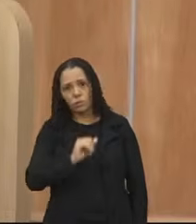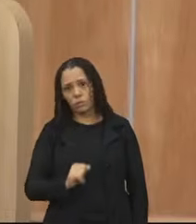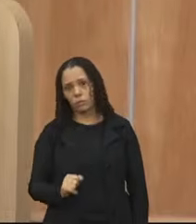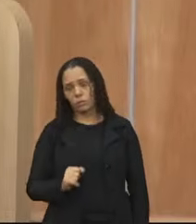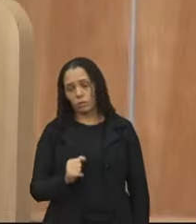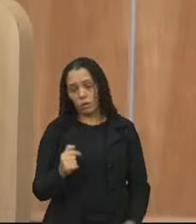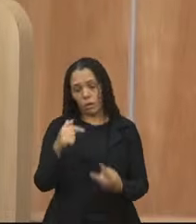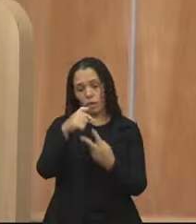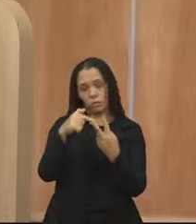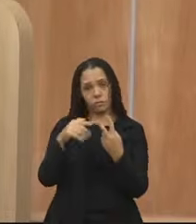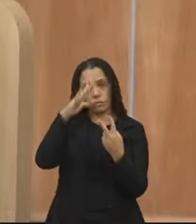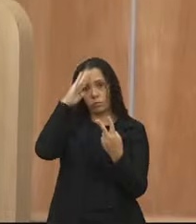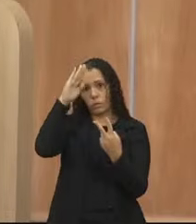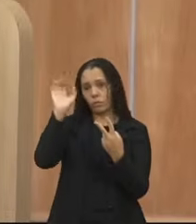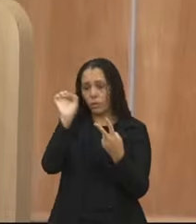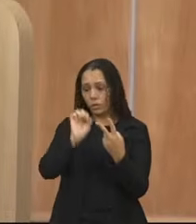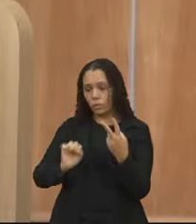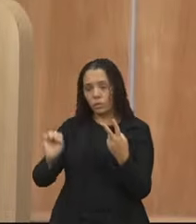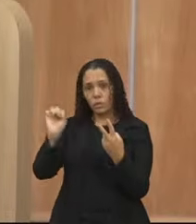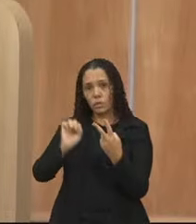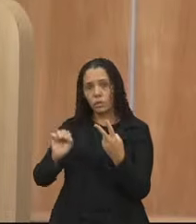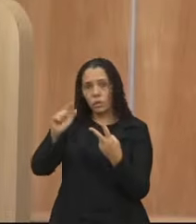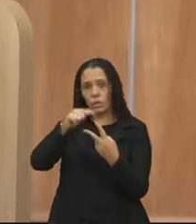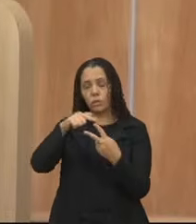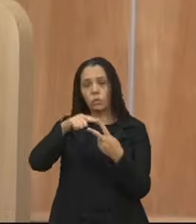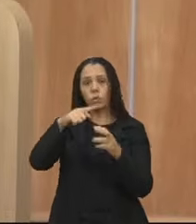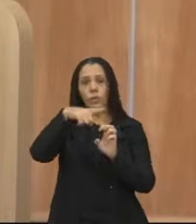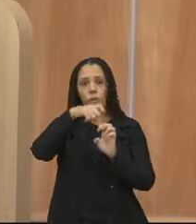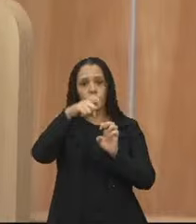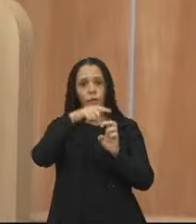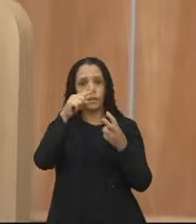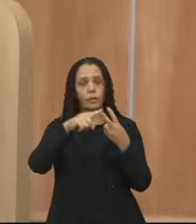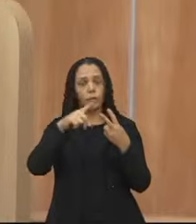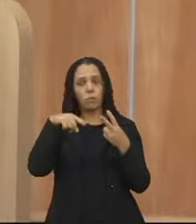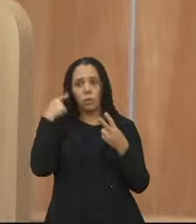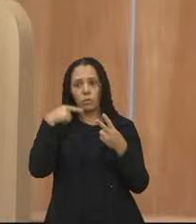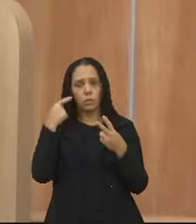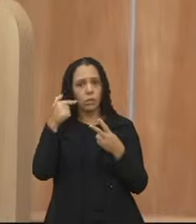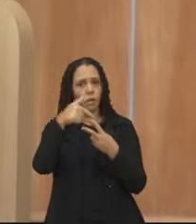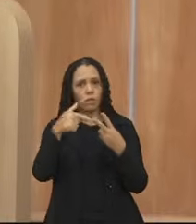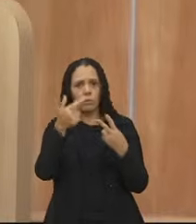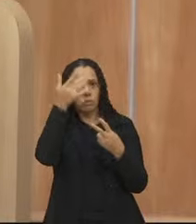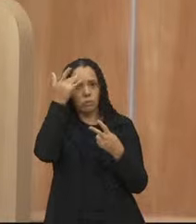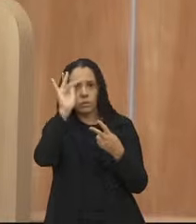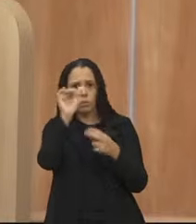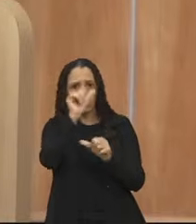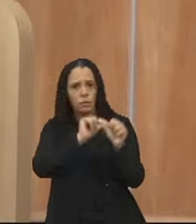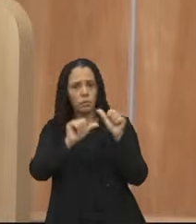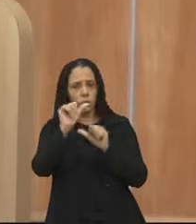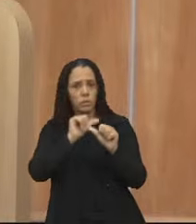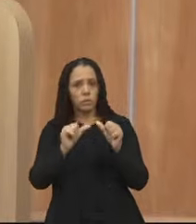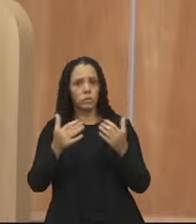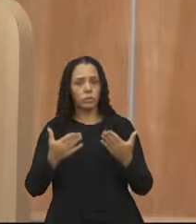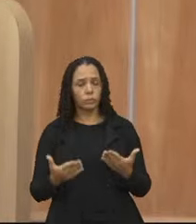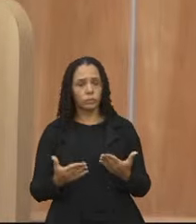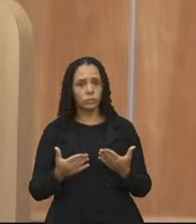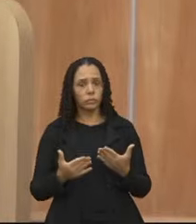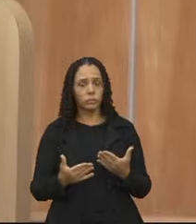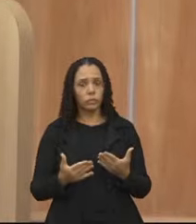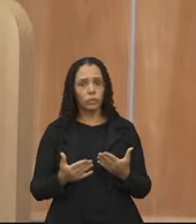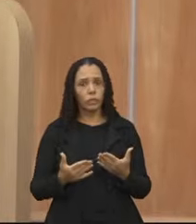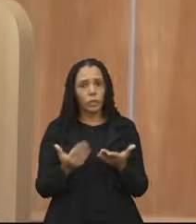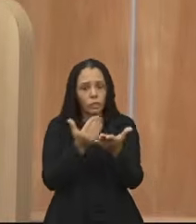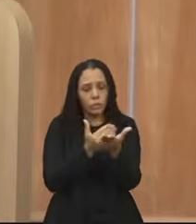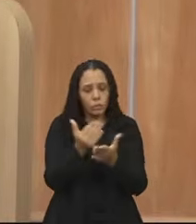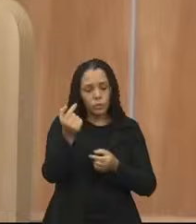associações que tratam dos empresários e também dos advogados não sabiam dessa alteração. E desde que a gente começou esse